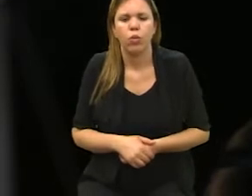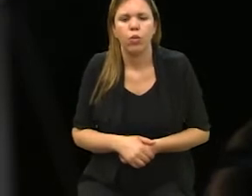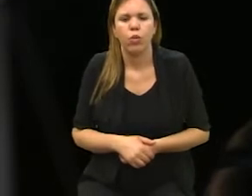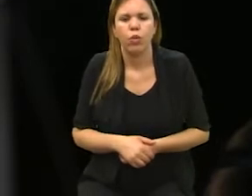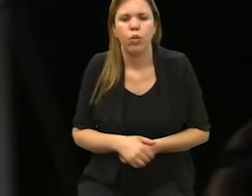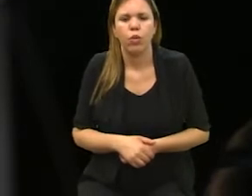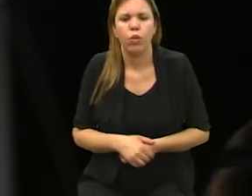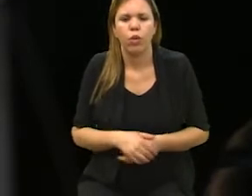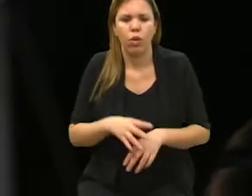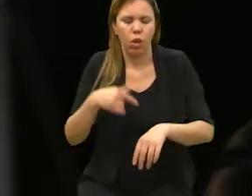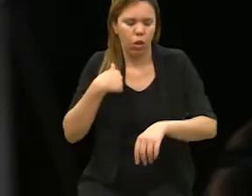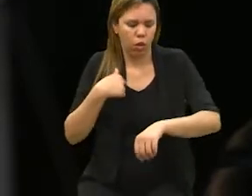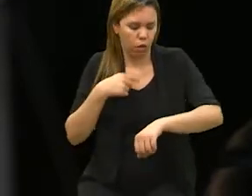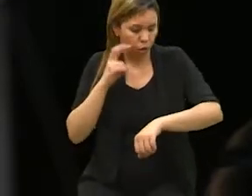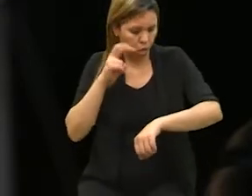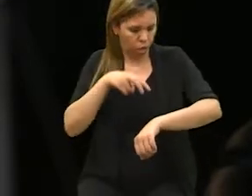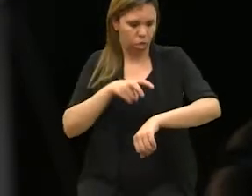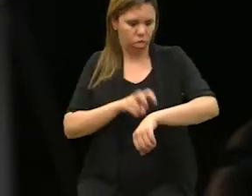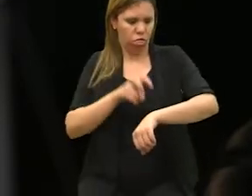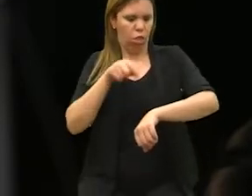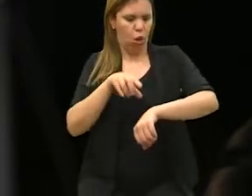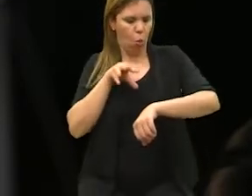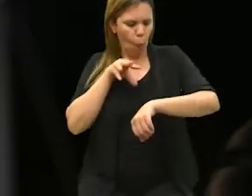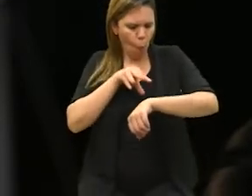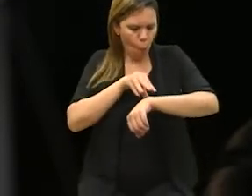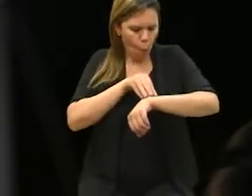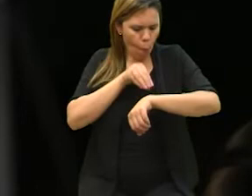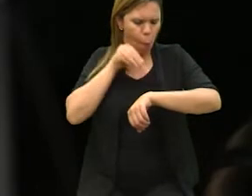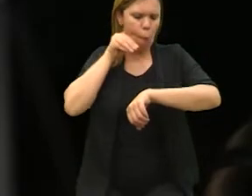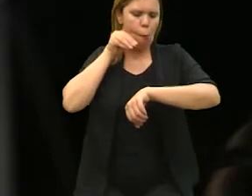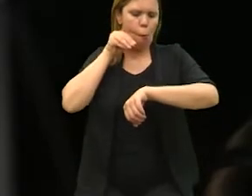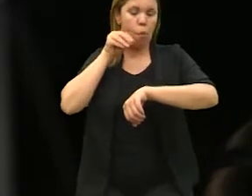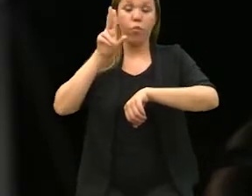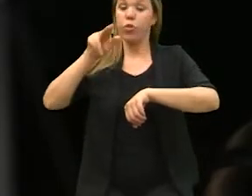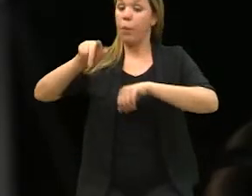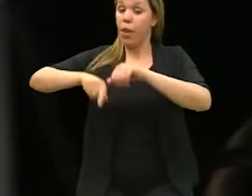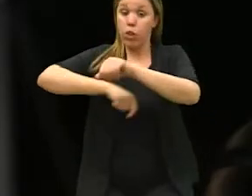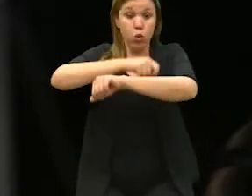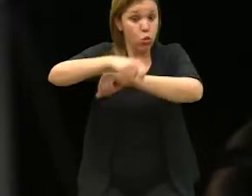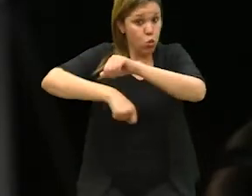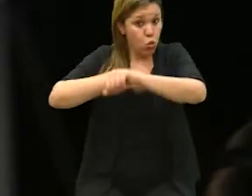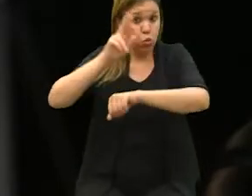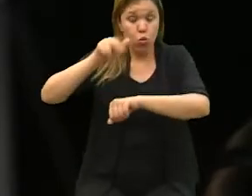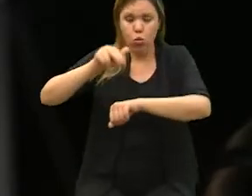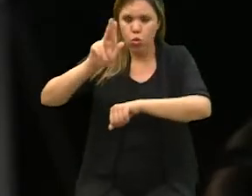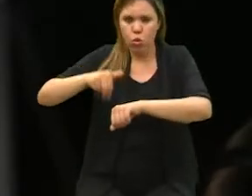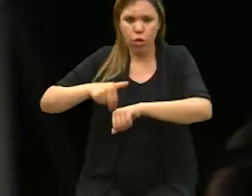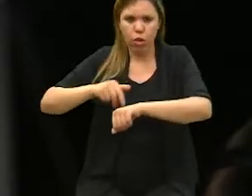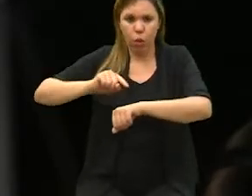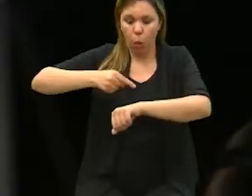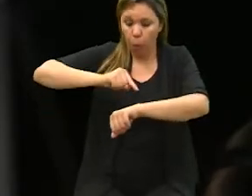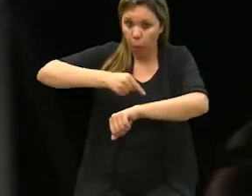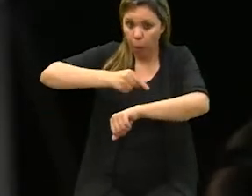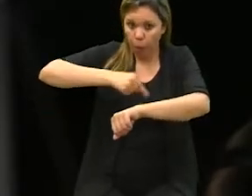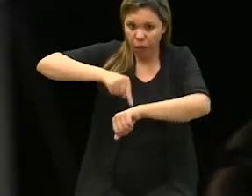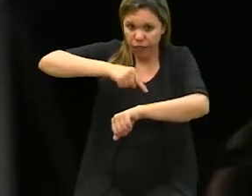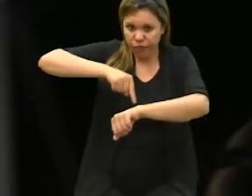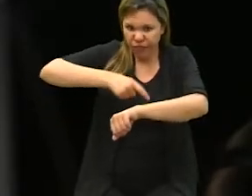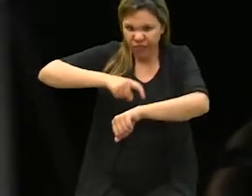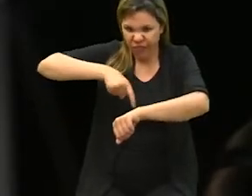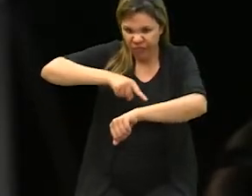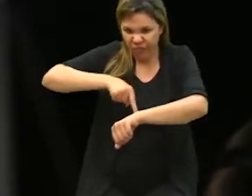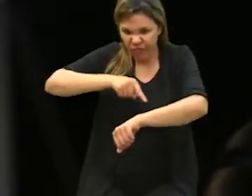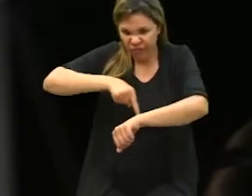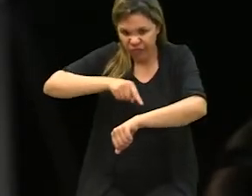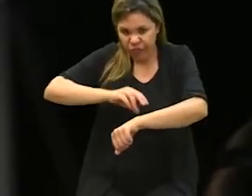picadas de serpente. Chupar o local da picada. Nunca faça garrote ou torniquete. Nunca perfure o local da